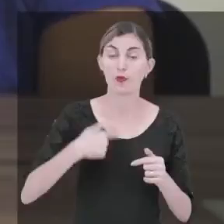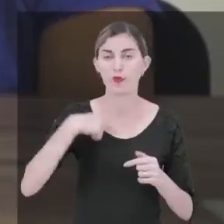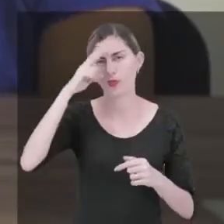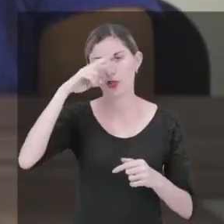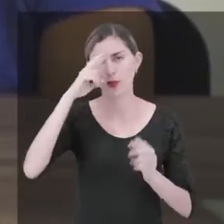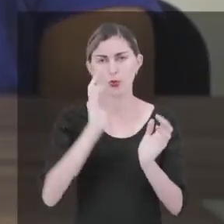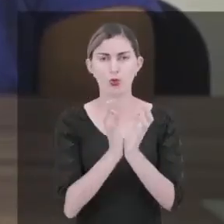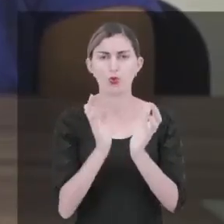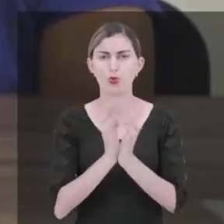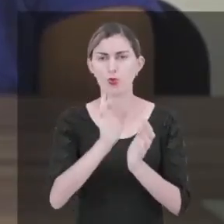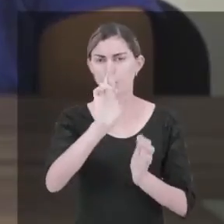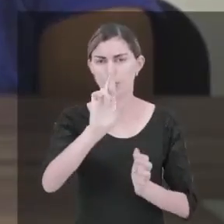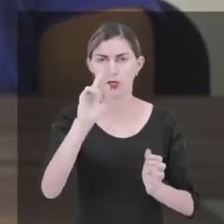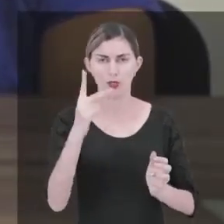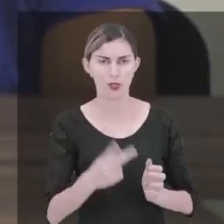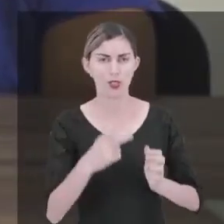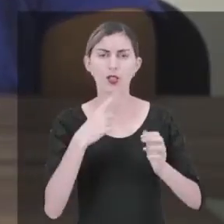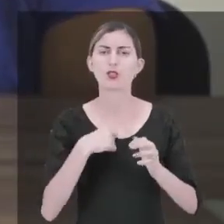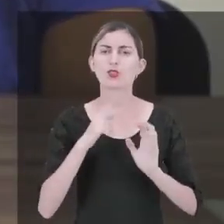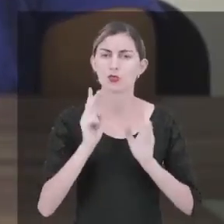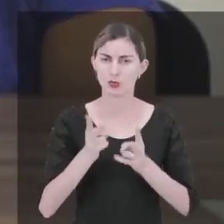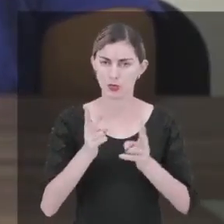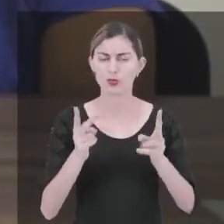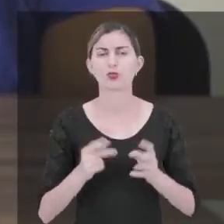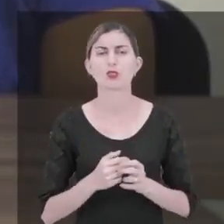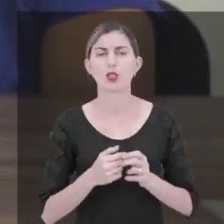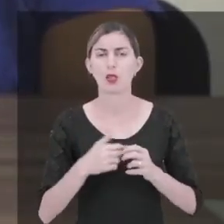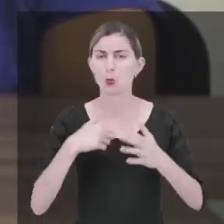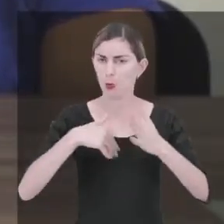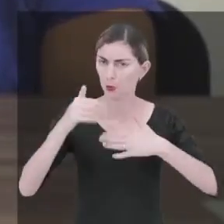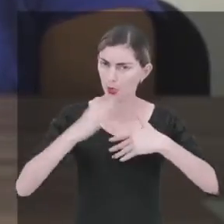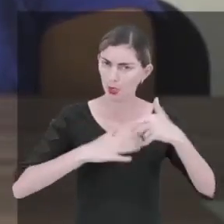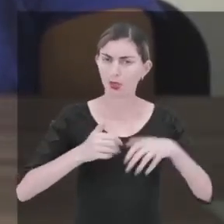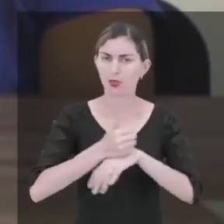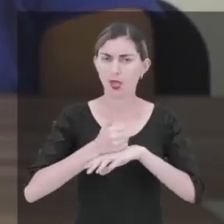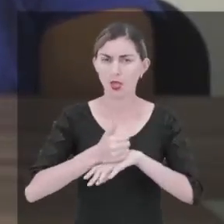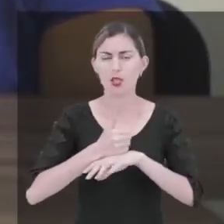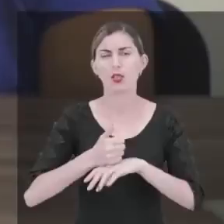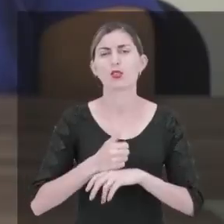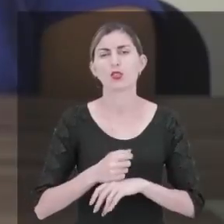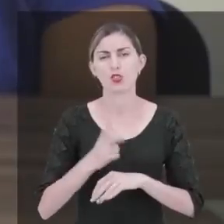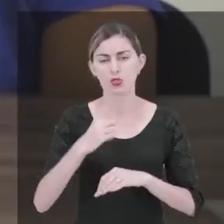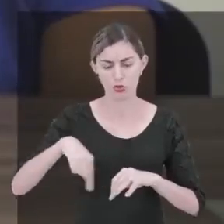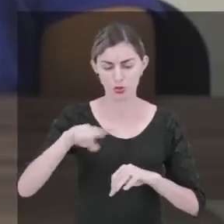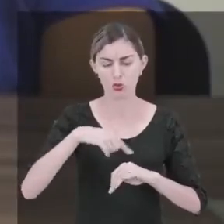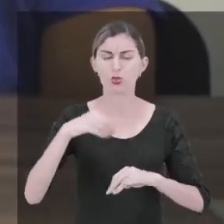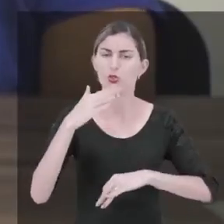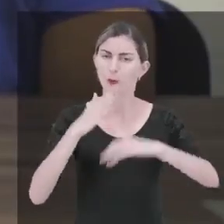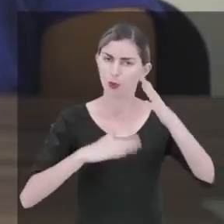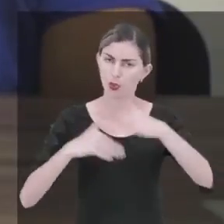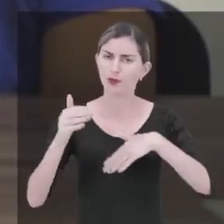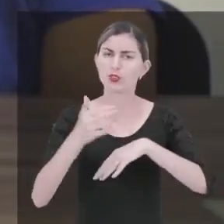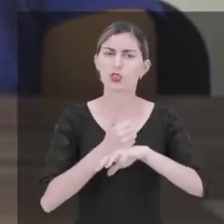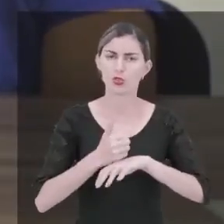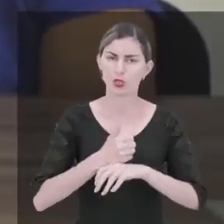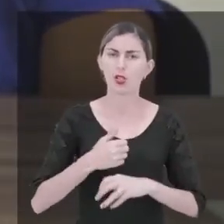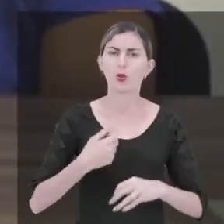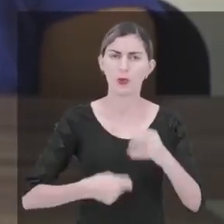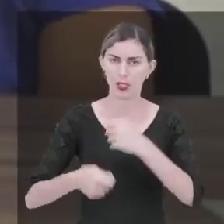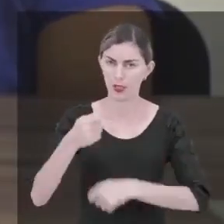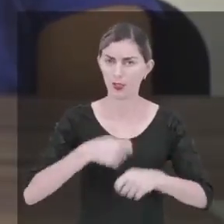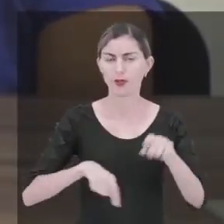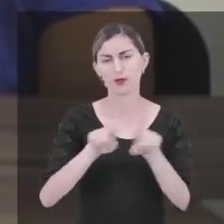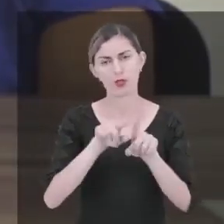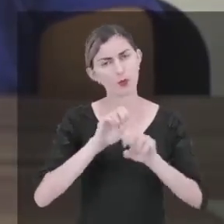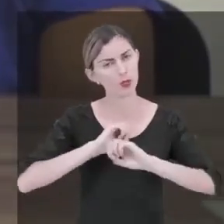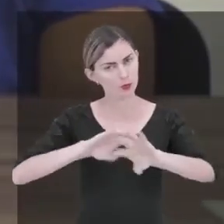vou lembrar que a equipe de recursos humanos está completamente habilitada. Somos profissionais de mercado,